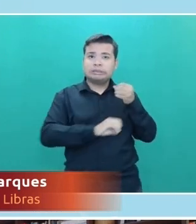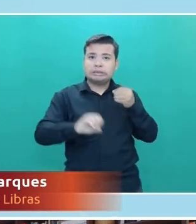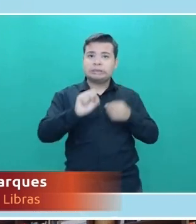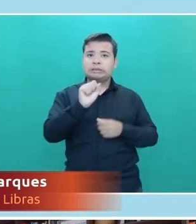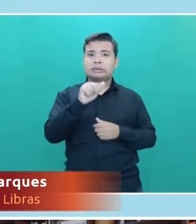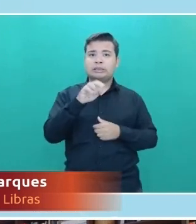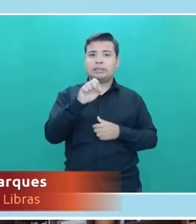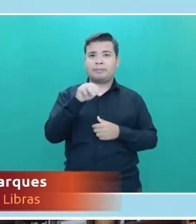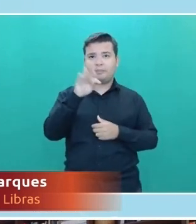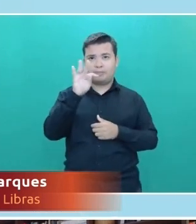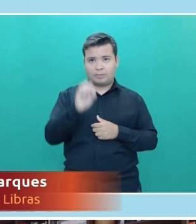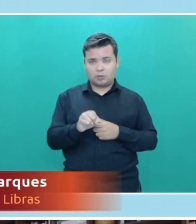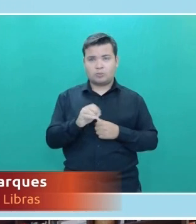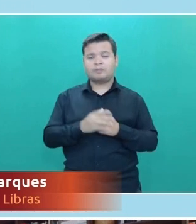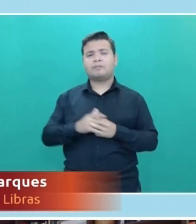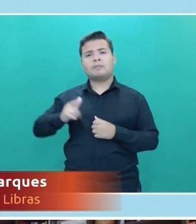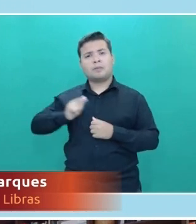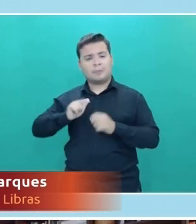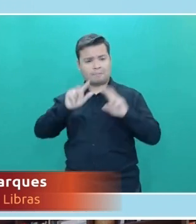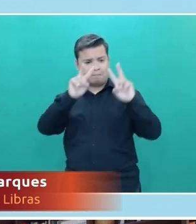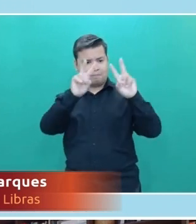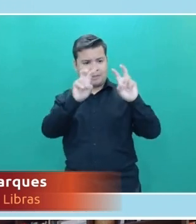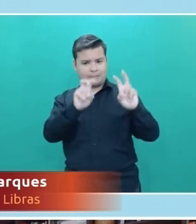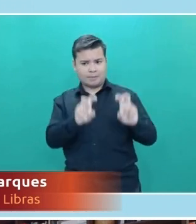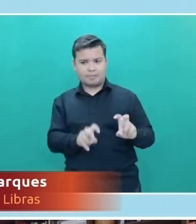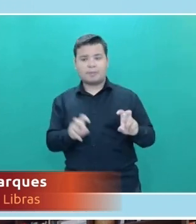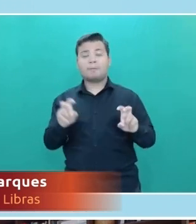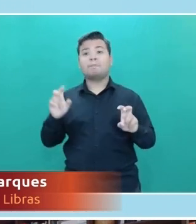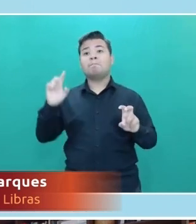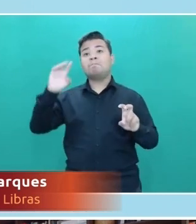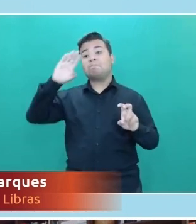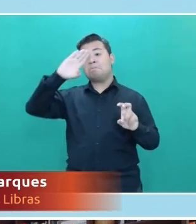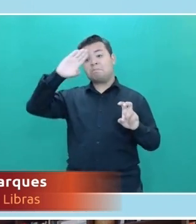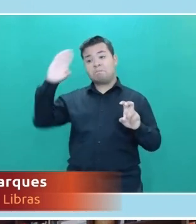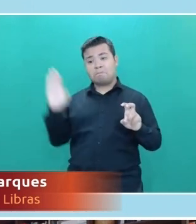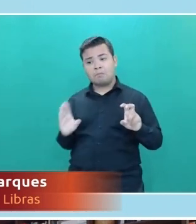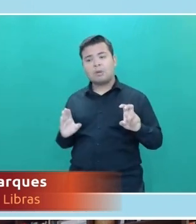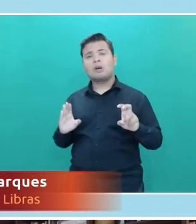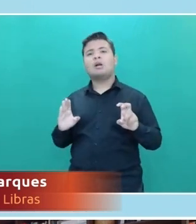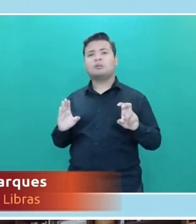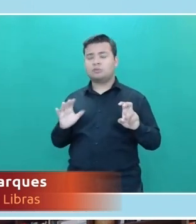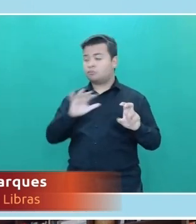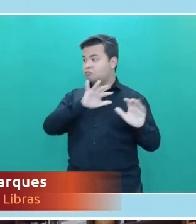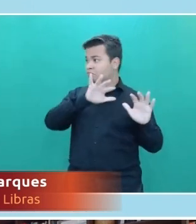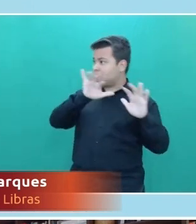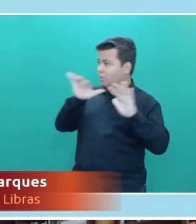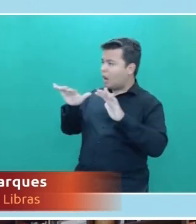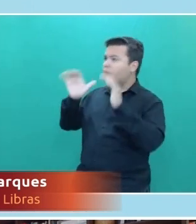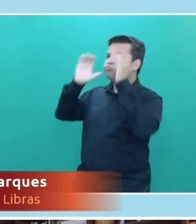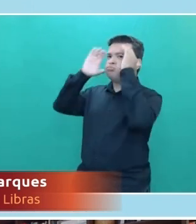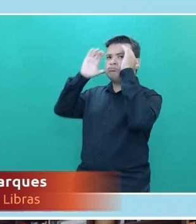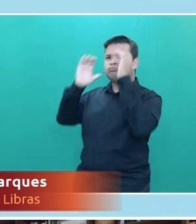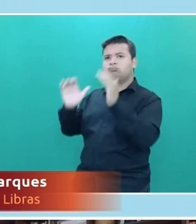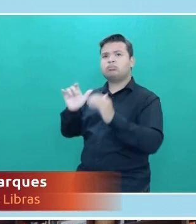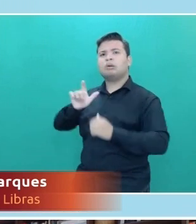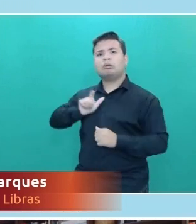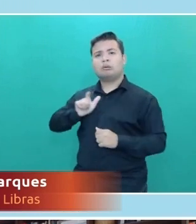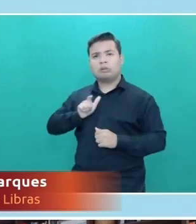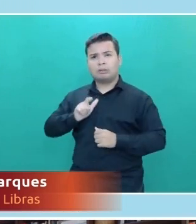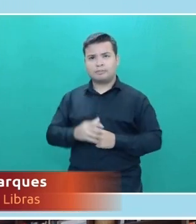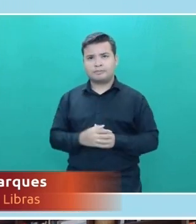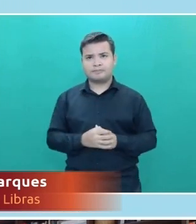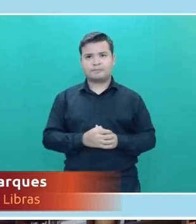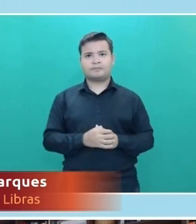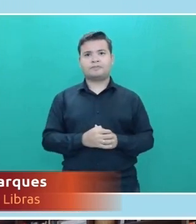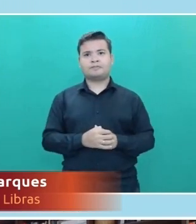temas onde o Brasil ele tem essa respeitabilidade, e é nesse momento em que